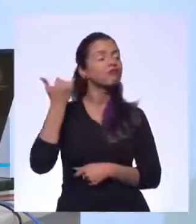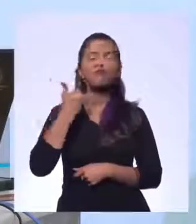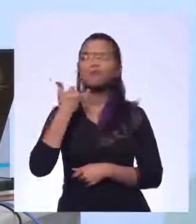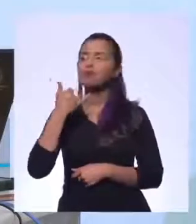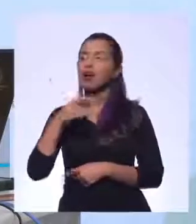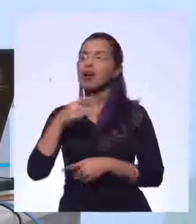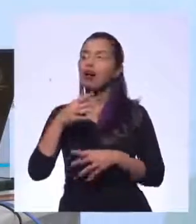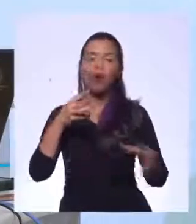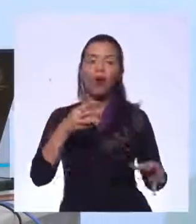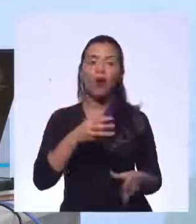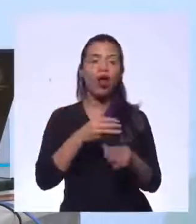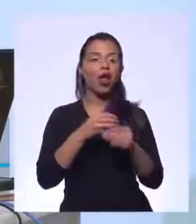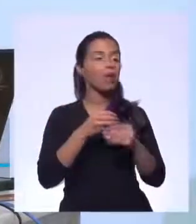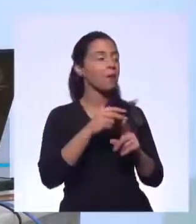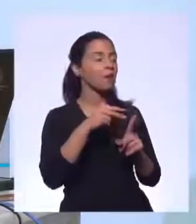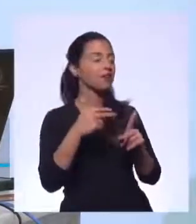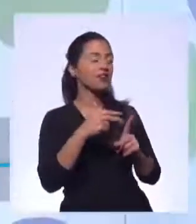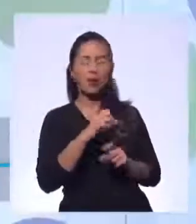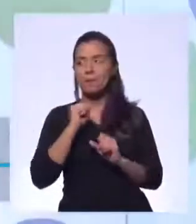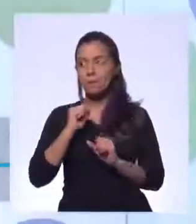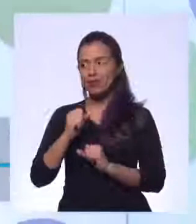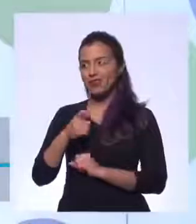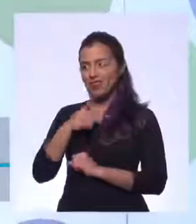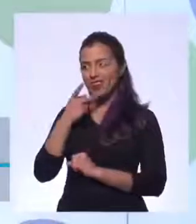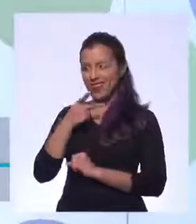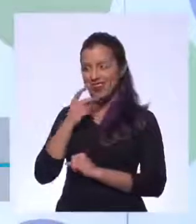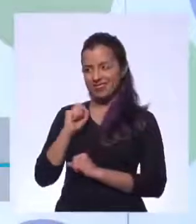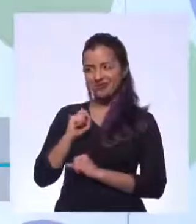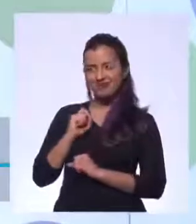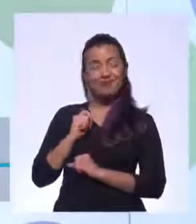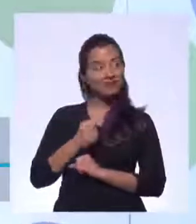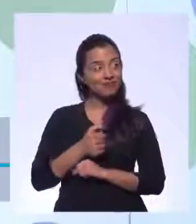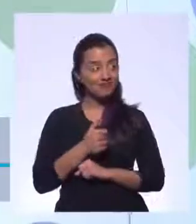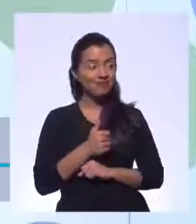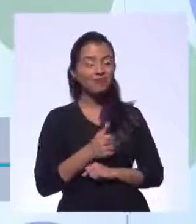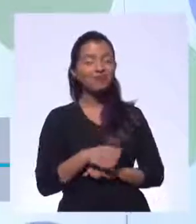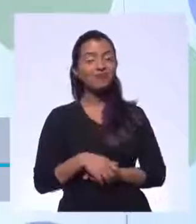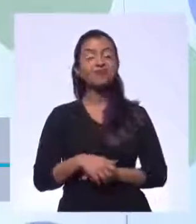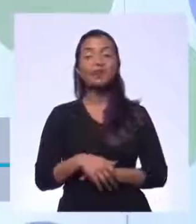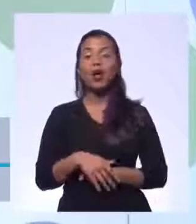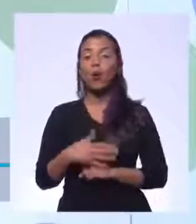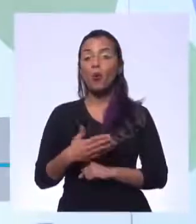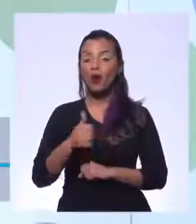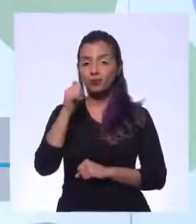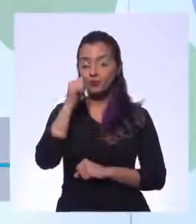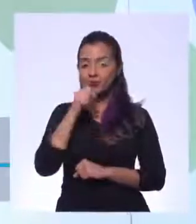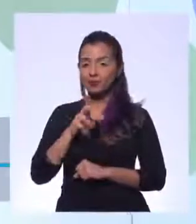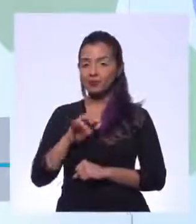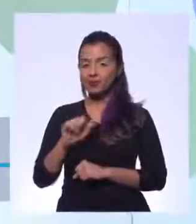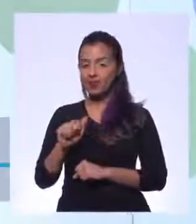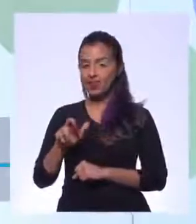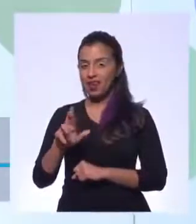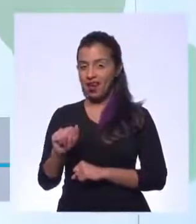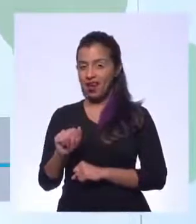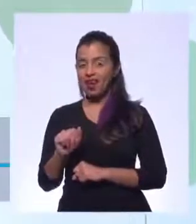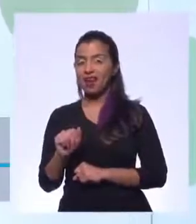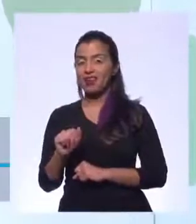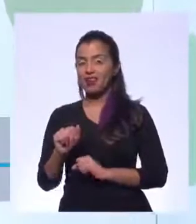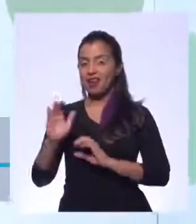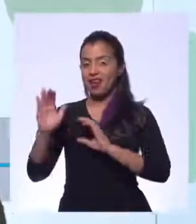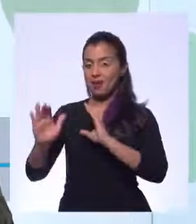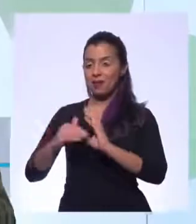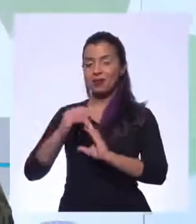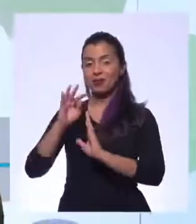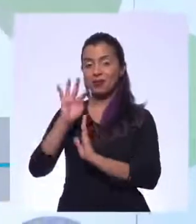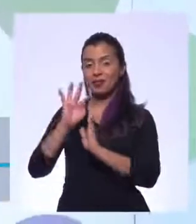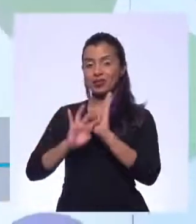acrescentando seu ponto de vista. Posso confessar? Vai. Isso é muito legal, aí a gente pontua mesmo. Olha só, quando a Yara escreveu o texto que ela entregou pra gente,